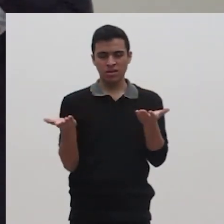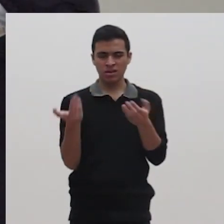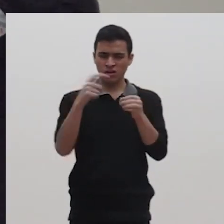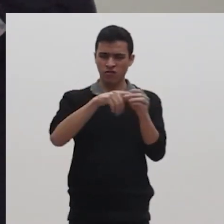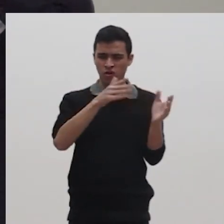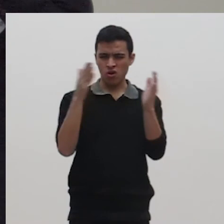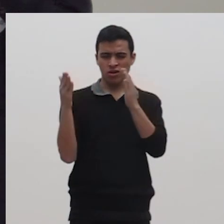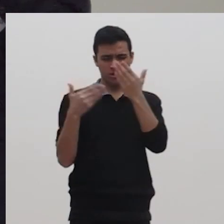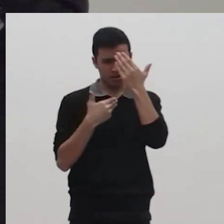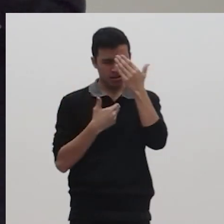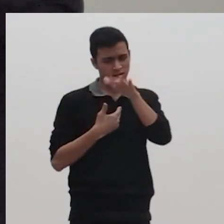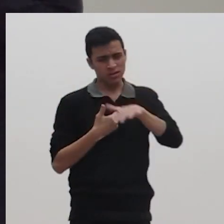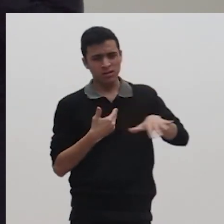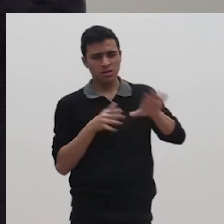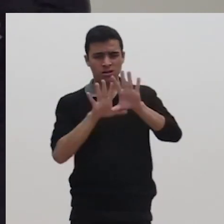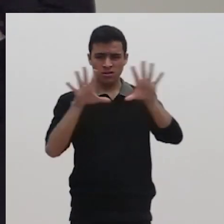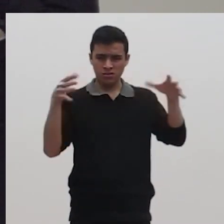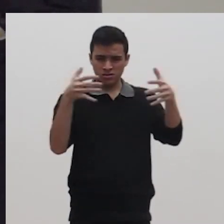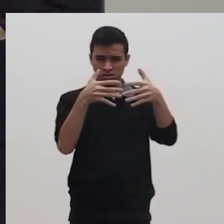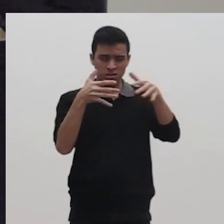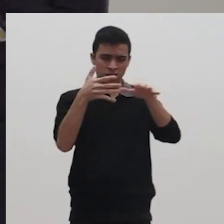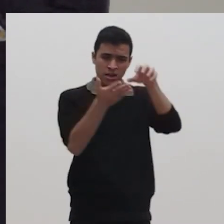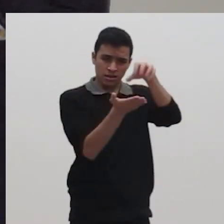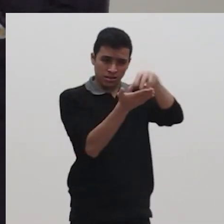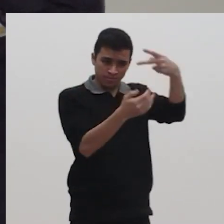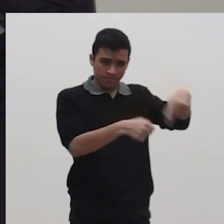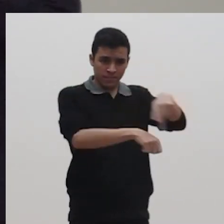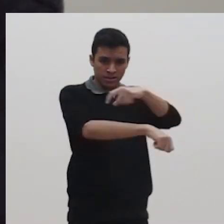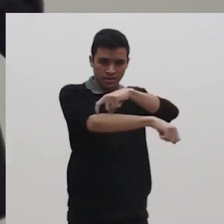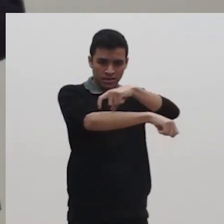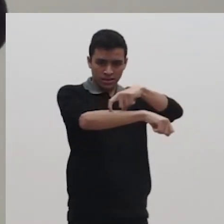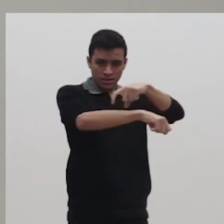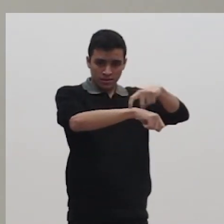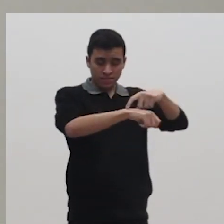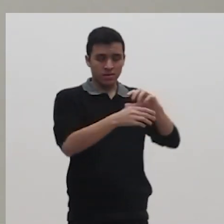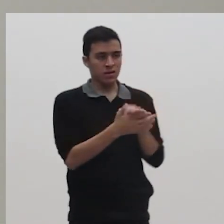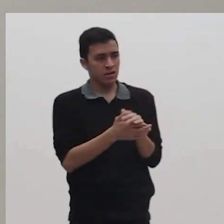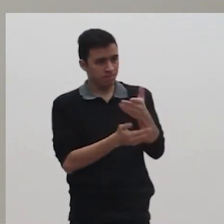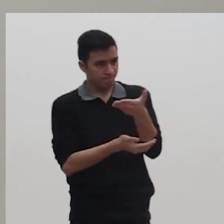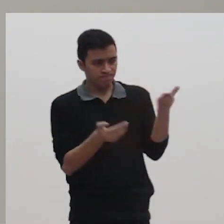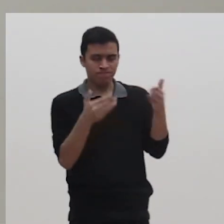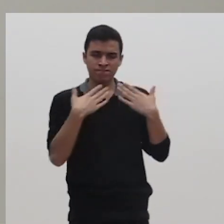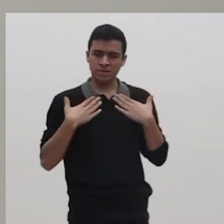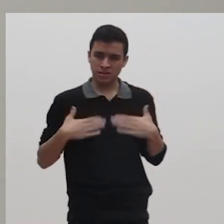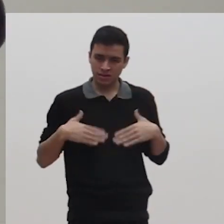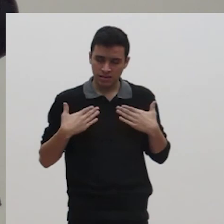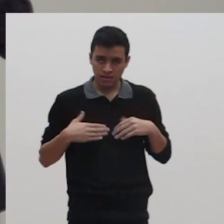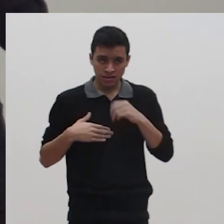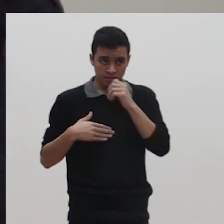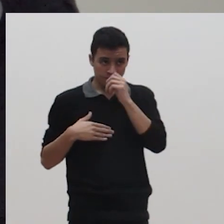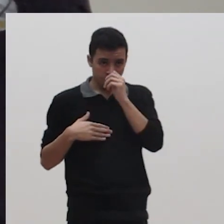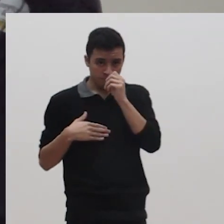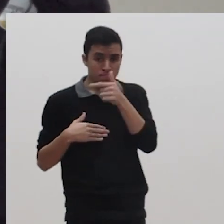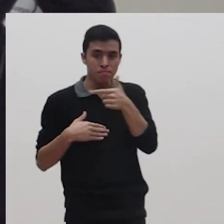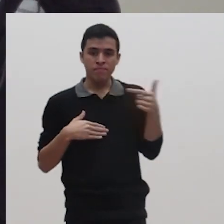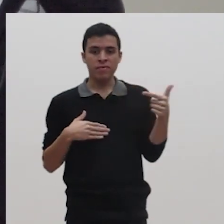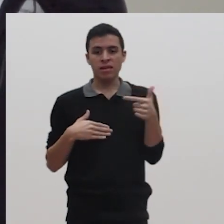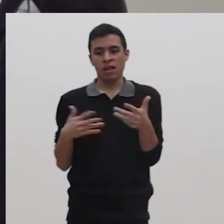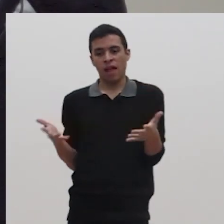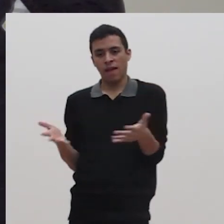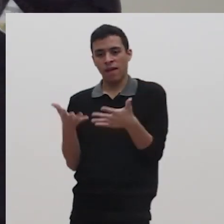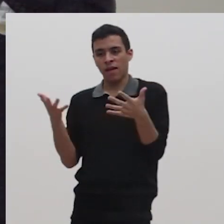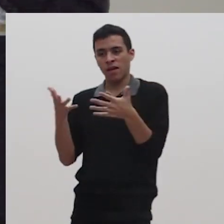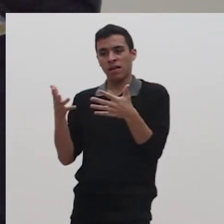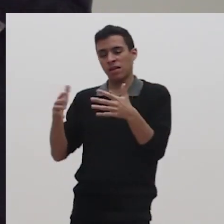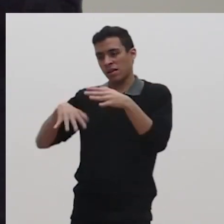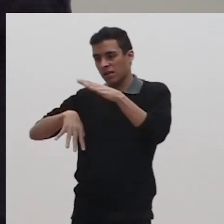volto a agradecer toda a comunidade do setor de ciências agrárias, né? Então podem ficar tranquilos não vai ter nenhum favorecimento